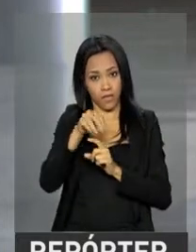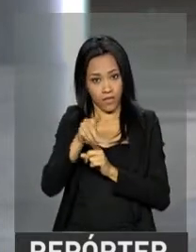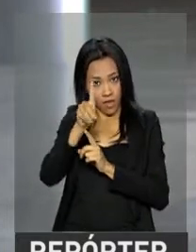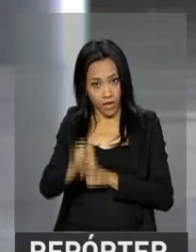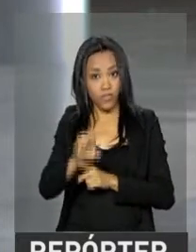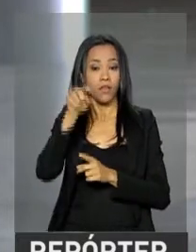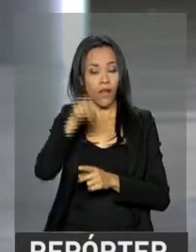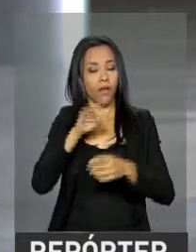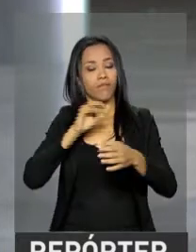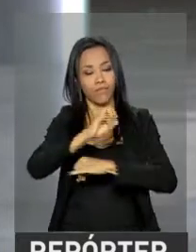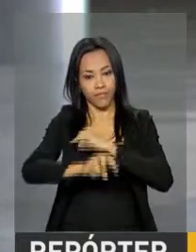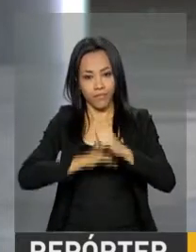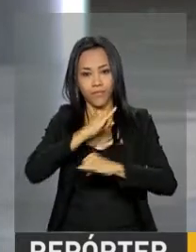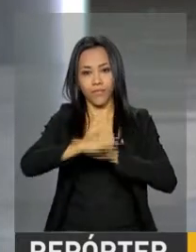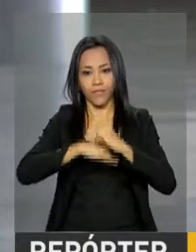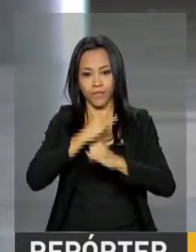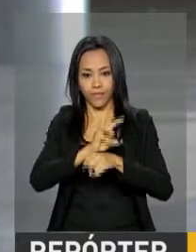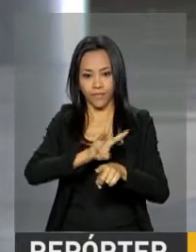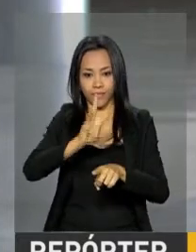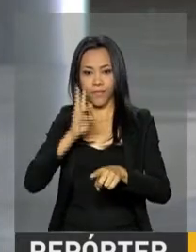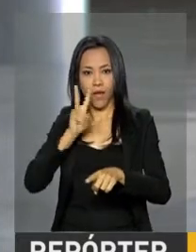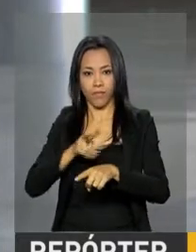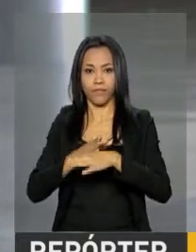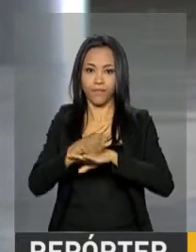inep na internet o endereço eletrônico é